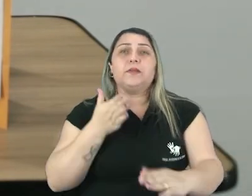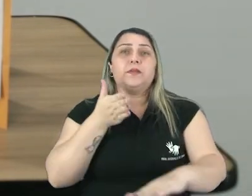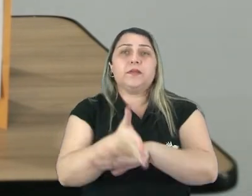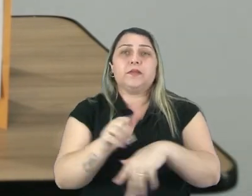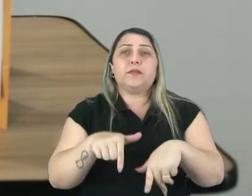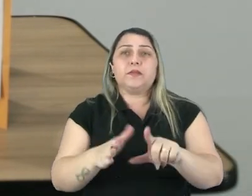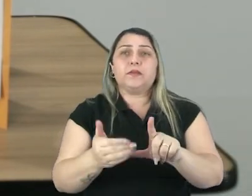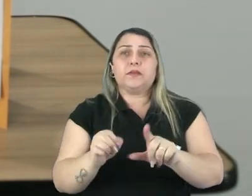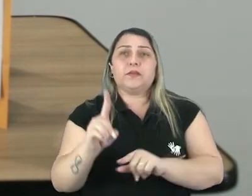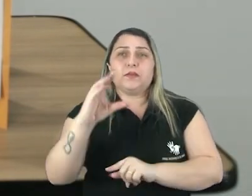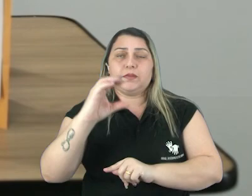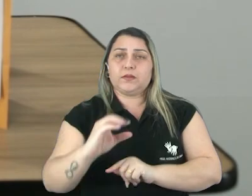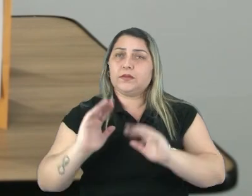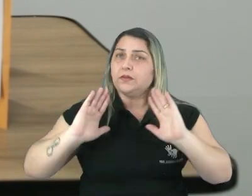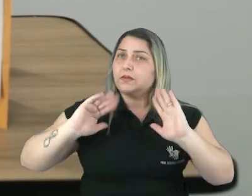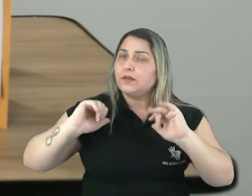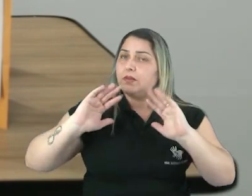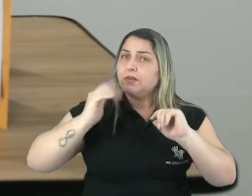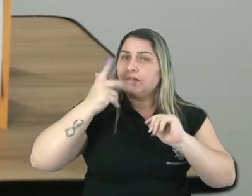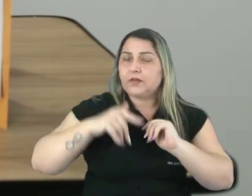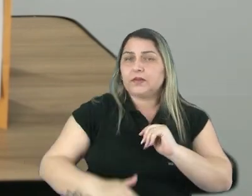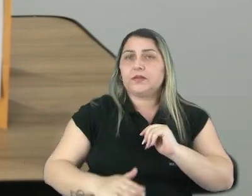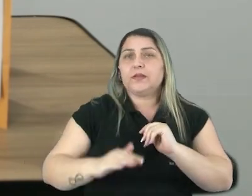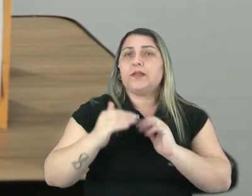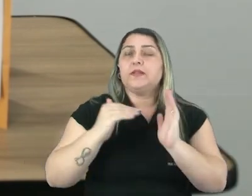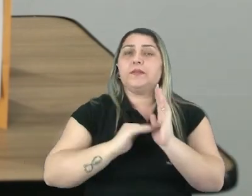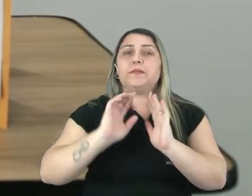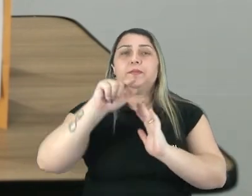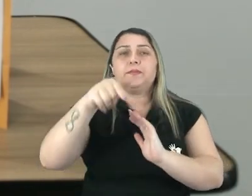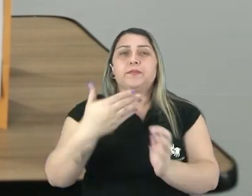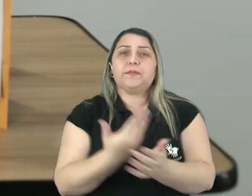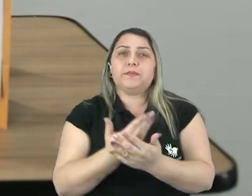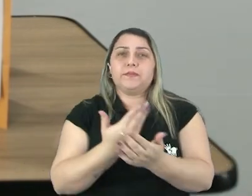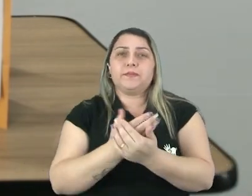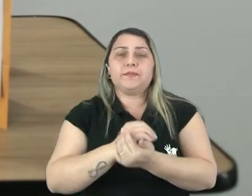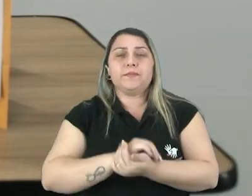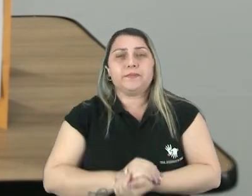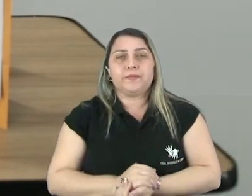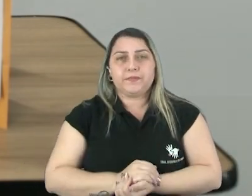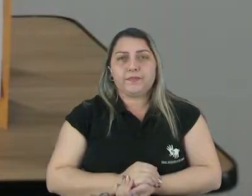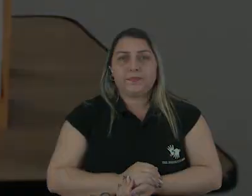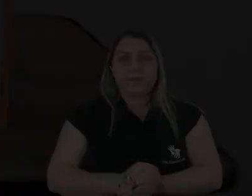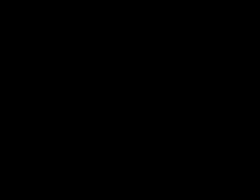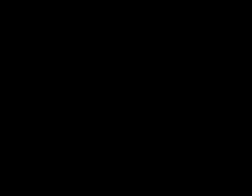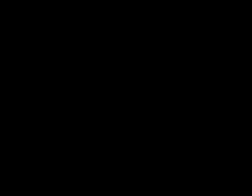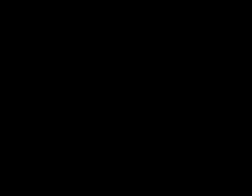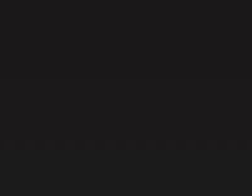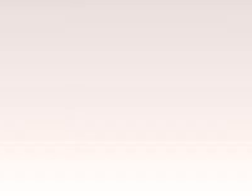acesse a plataforma Eduque. Tchau, tchau, crianças! Até a nossa próxima aula!